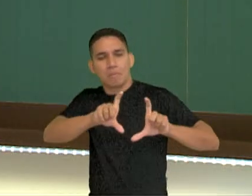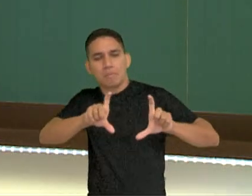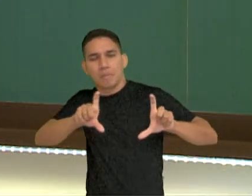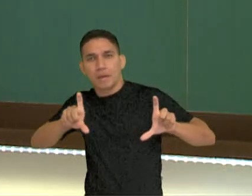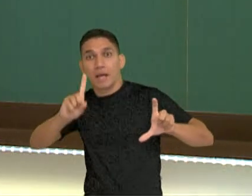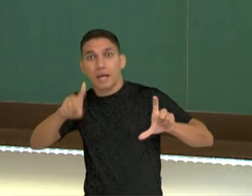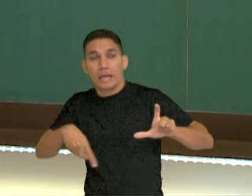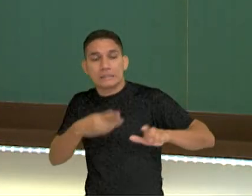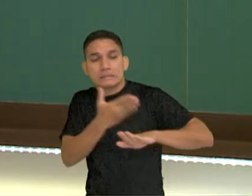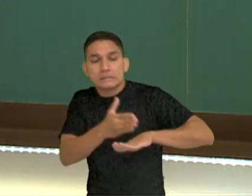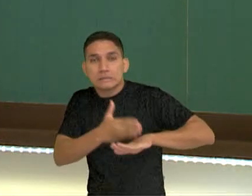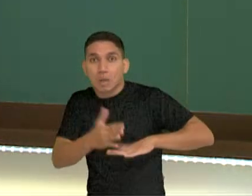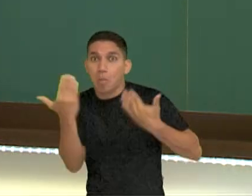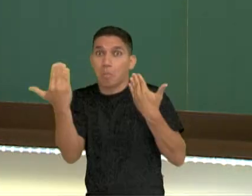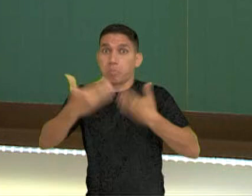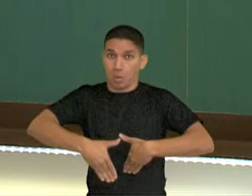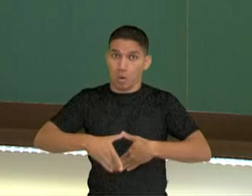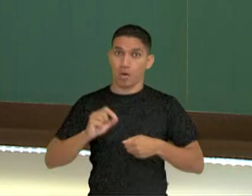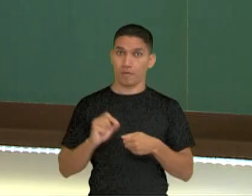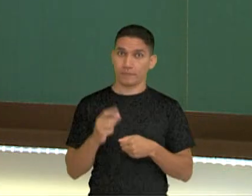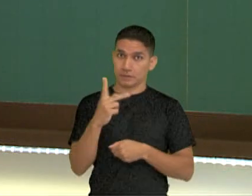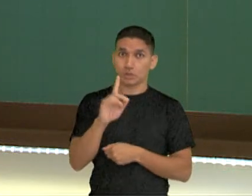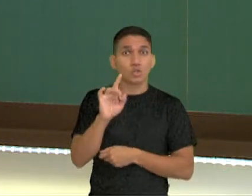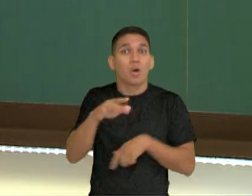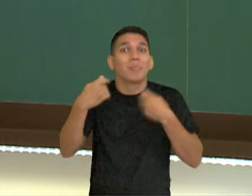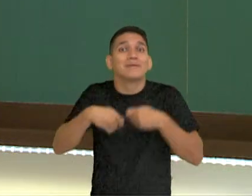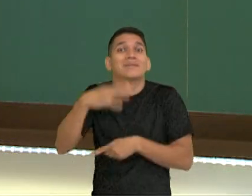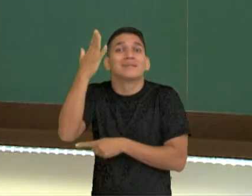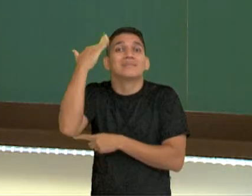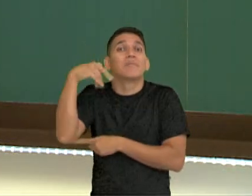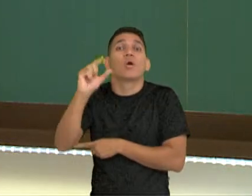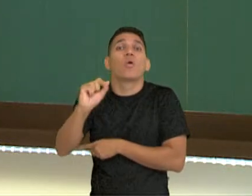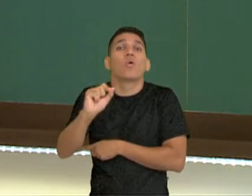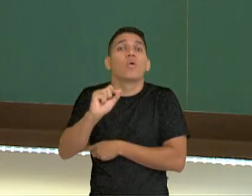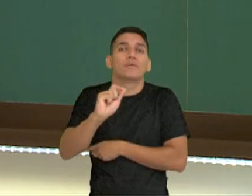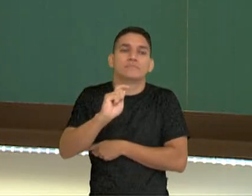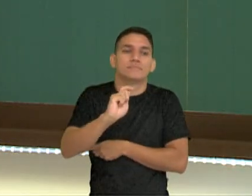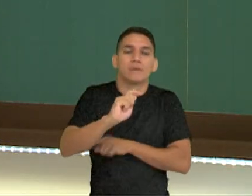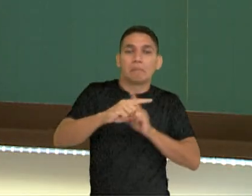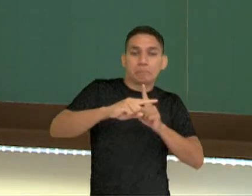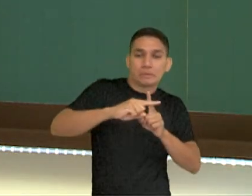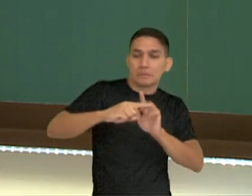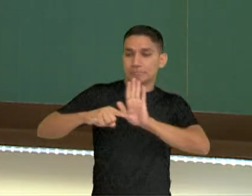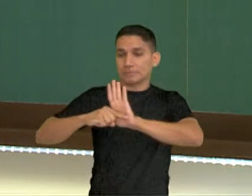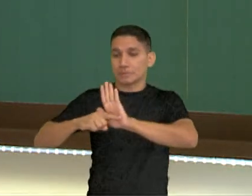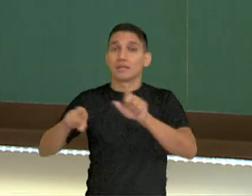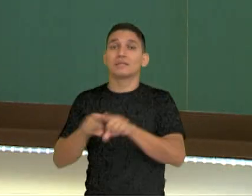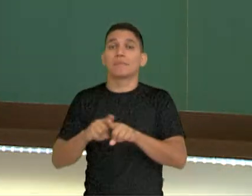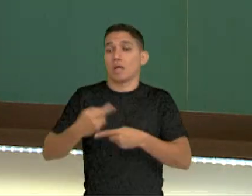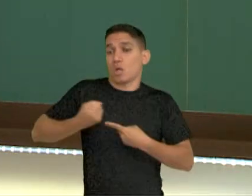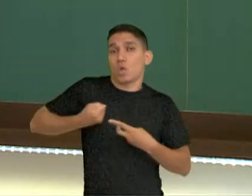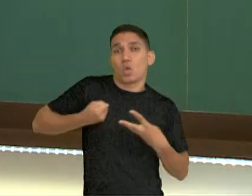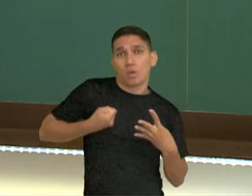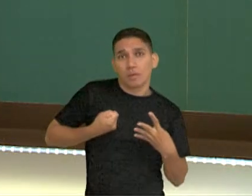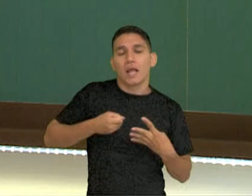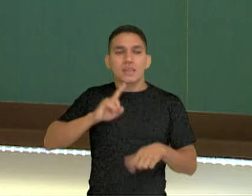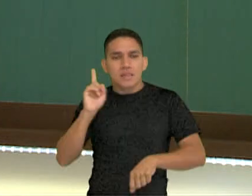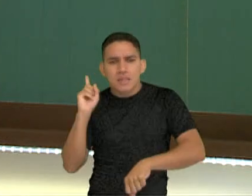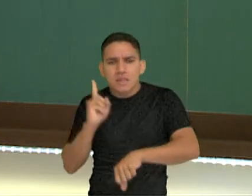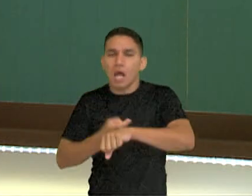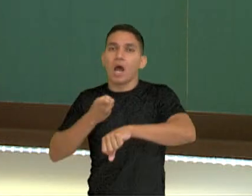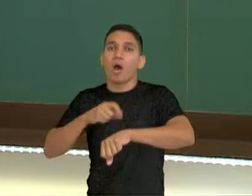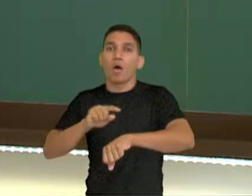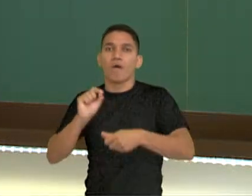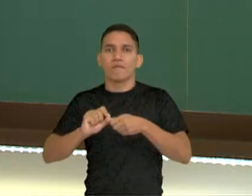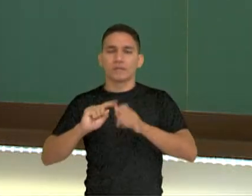expressões de testes, você só precisava saber sinal e valores notáveis, que você pode, na hora, desenhar a